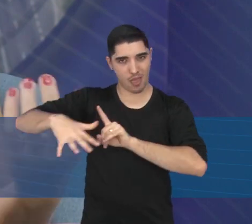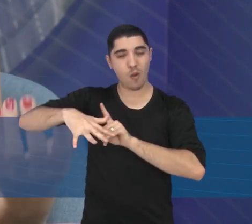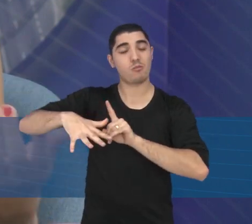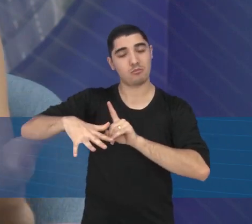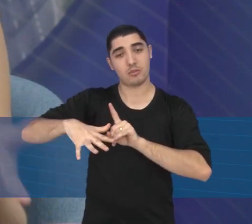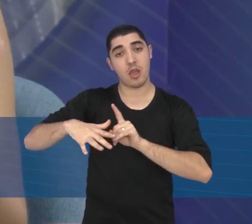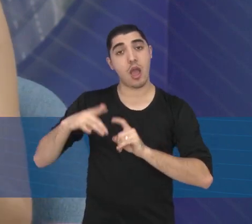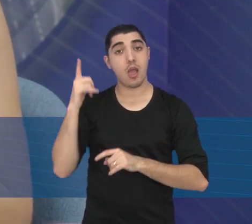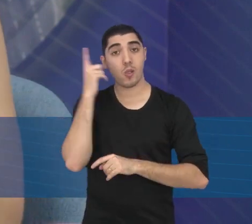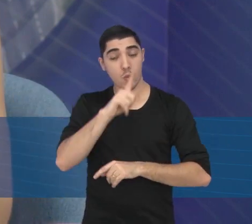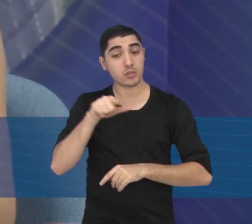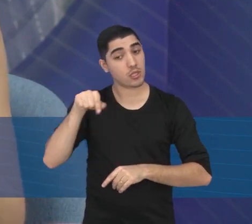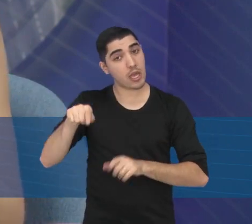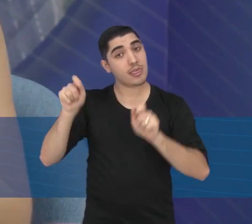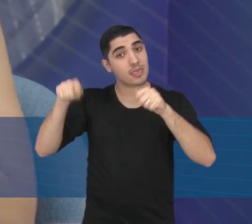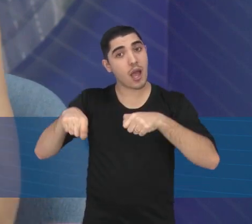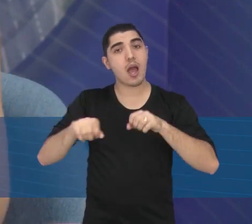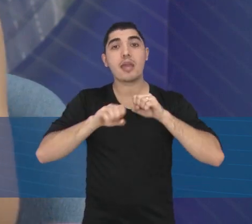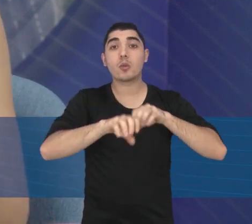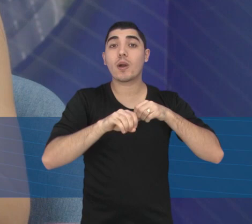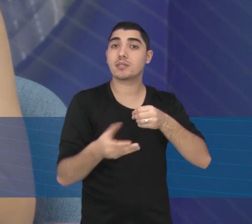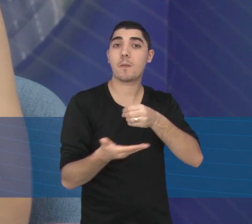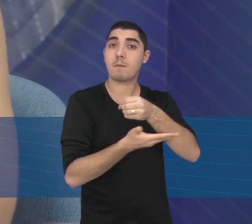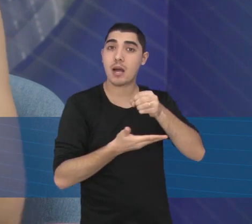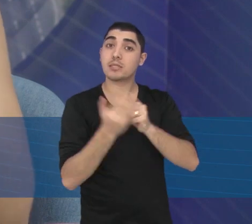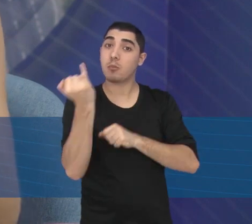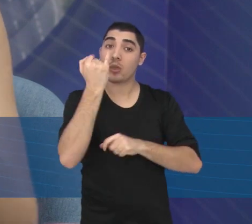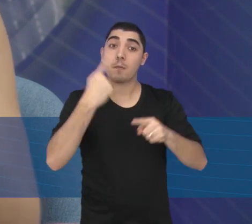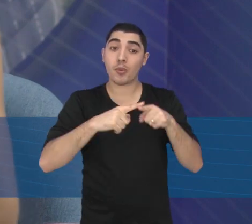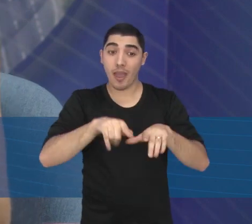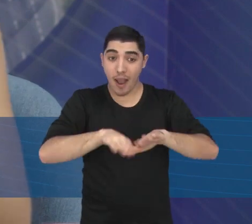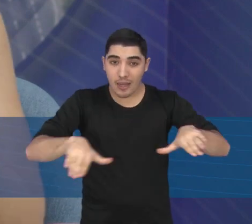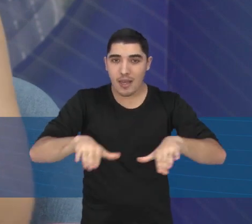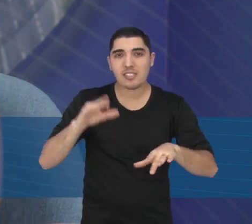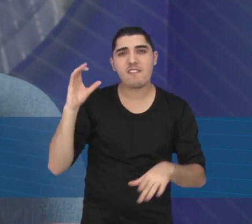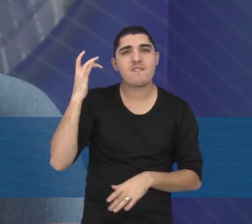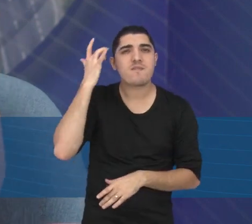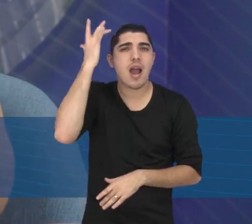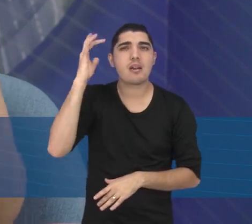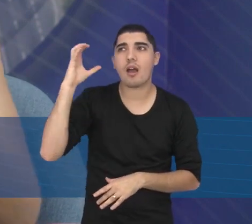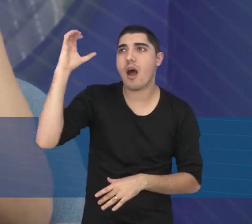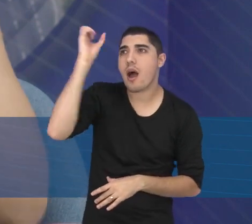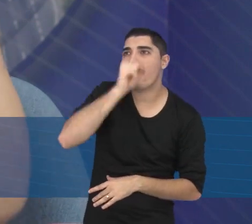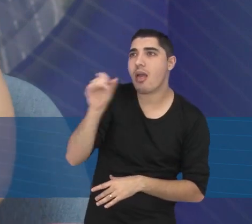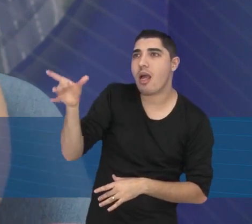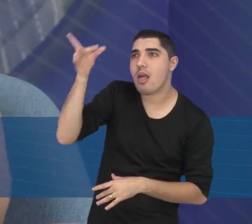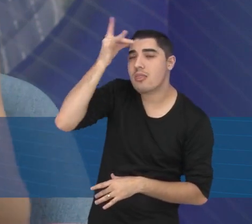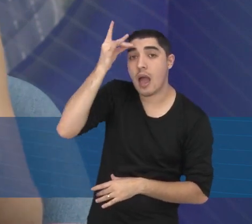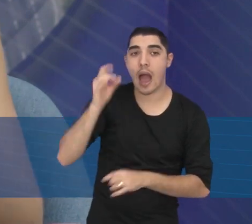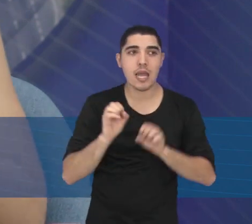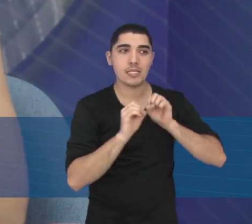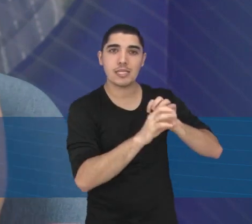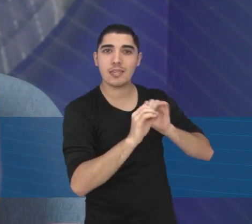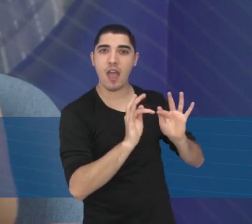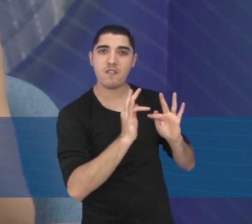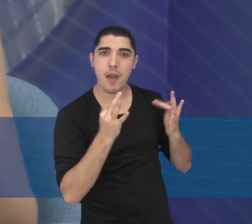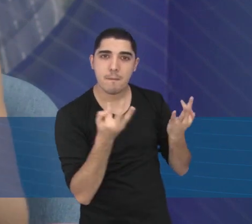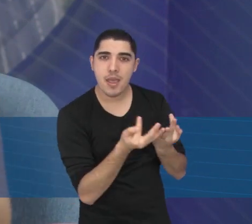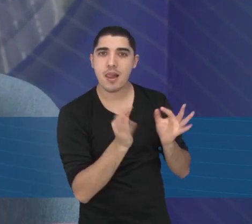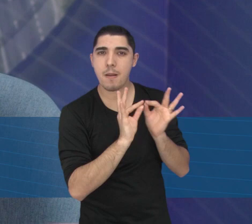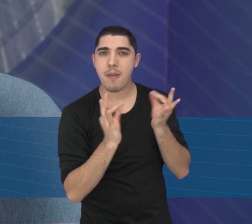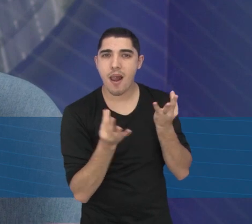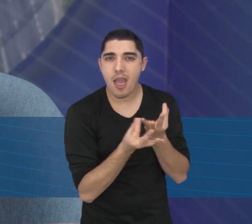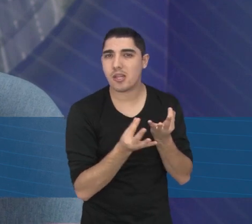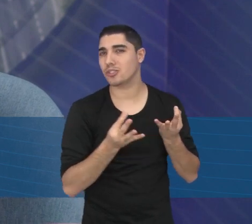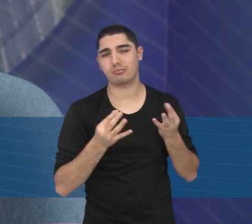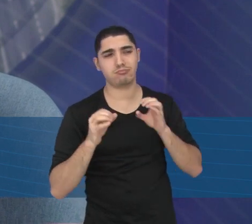pode vir de base, que seria o ideal, porque a criança ela propaga mais facilmente para os familiares, para aquelas pessoas que estão dentro do